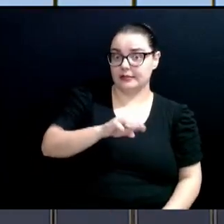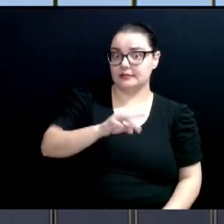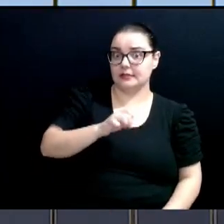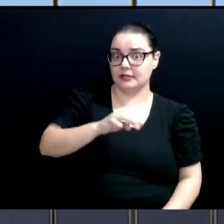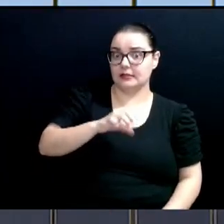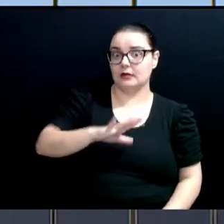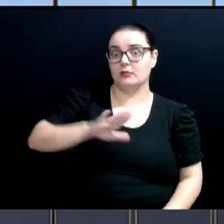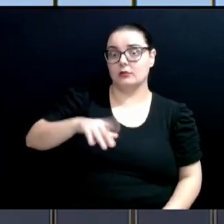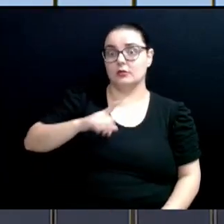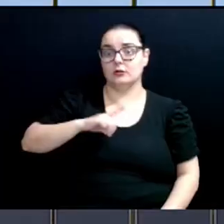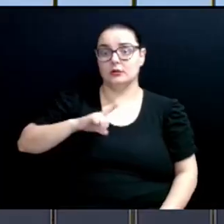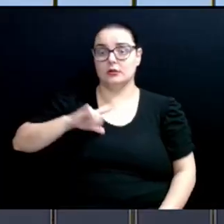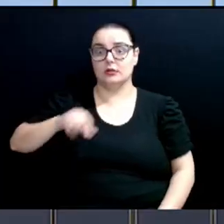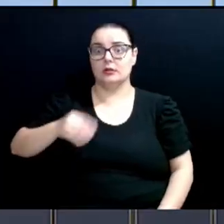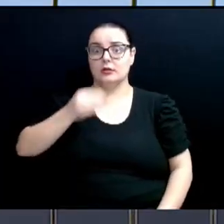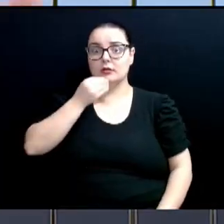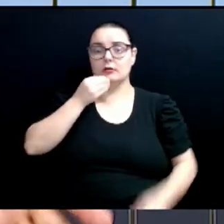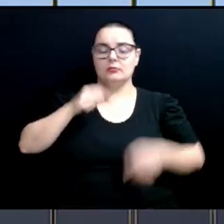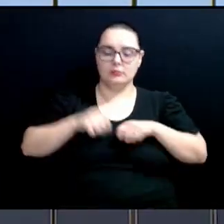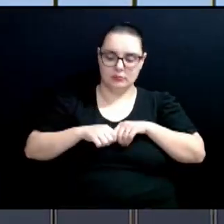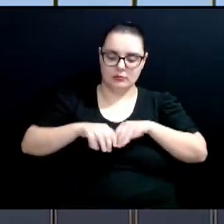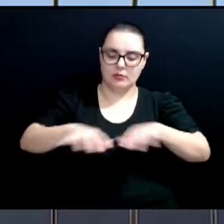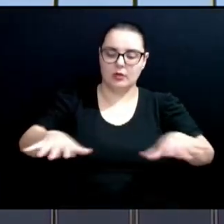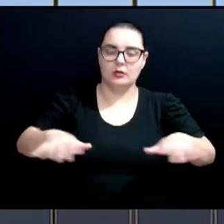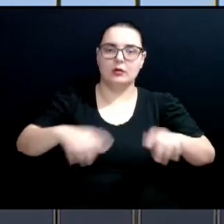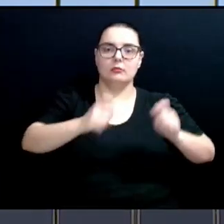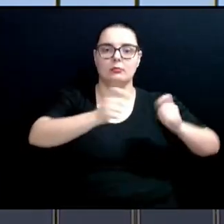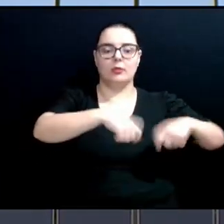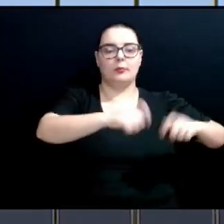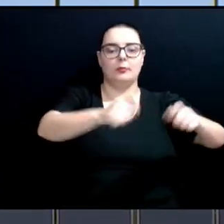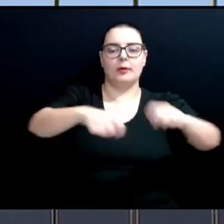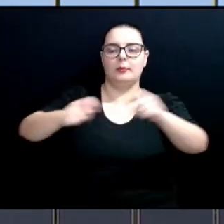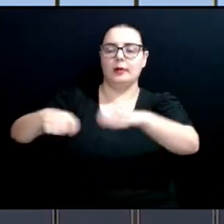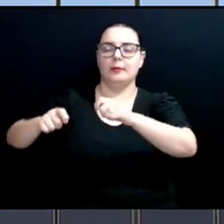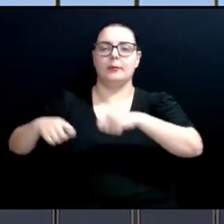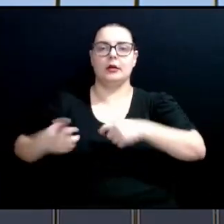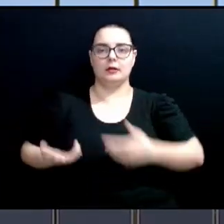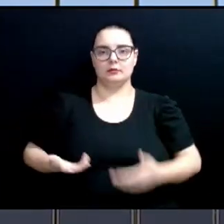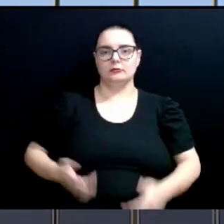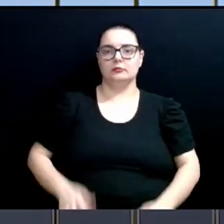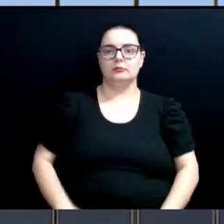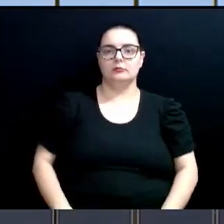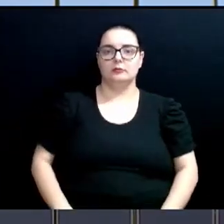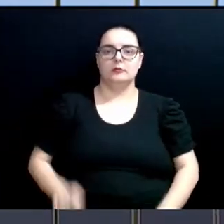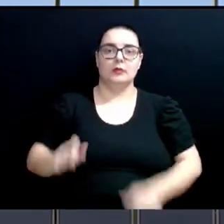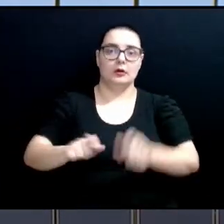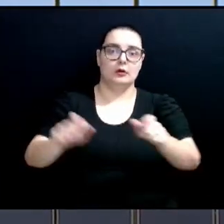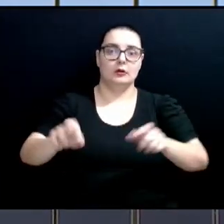de distribuir as competências em pessoas diferentes.